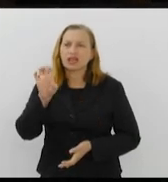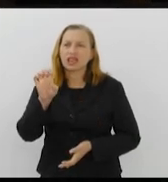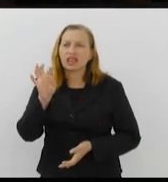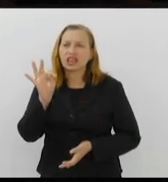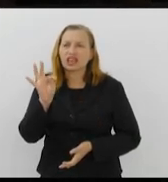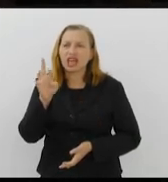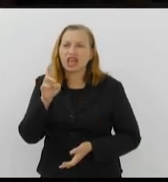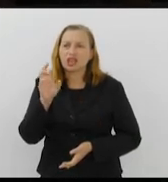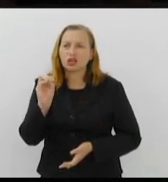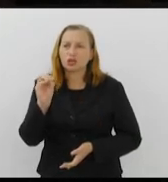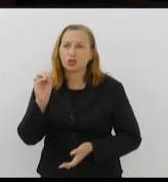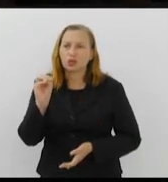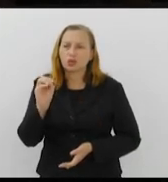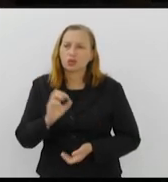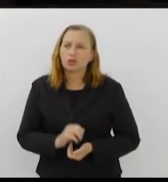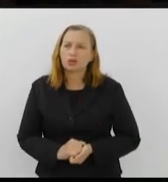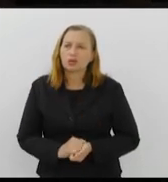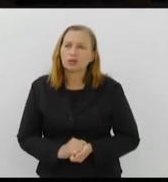Polícia do DETRO.